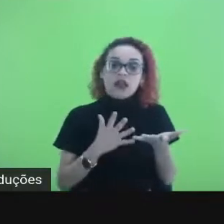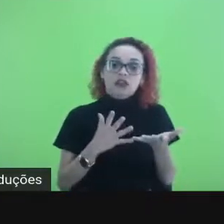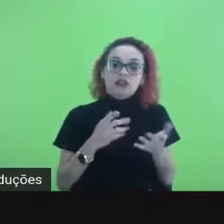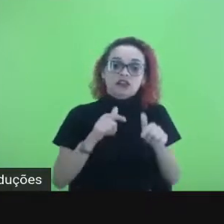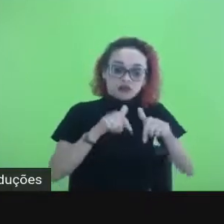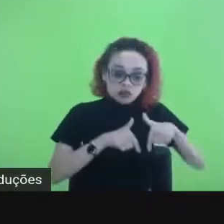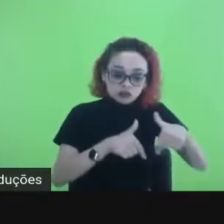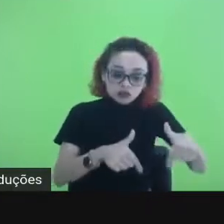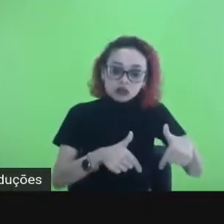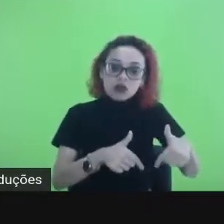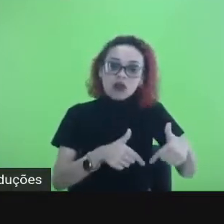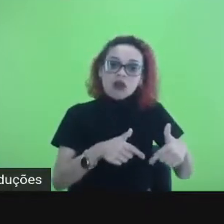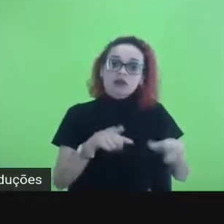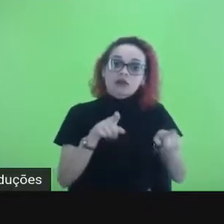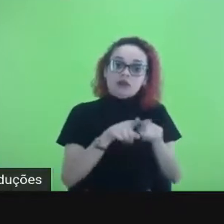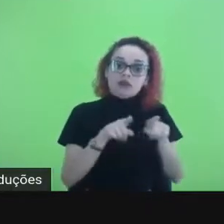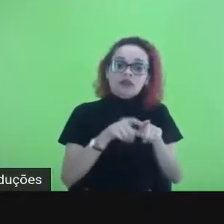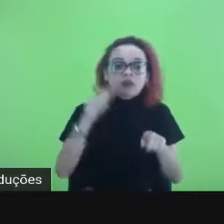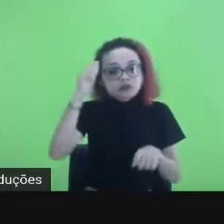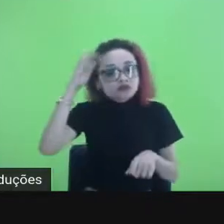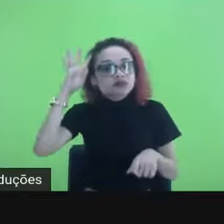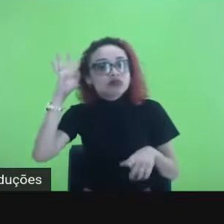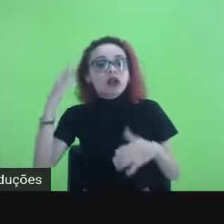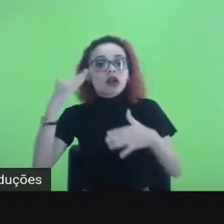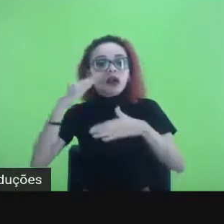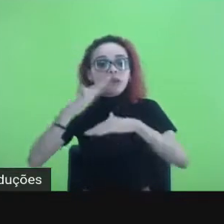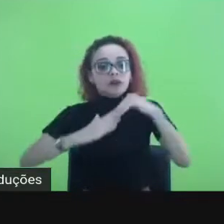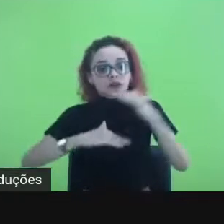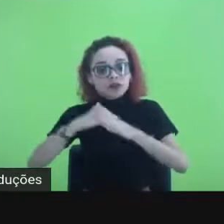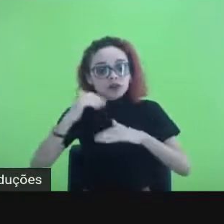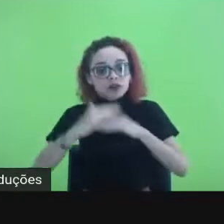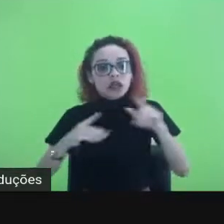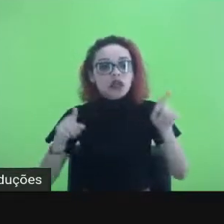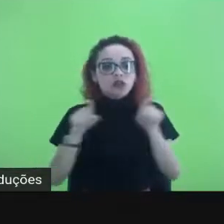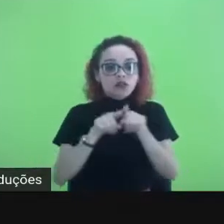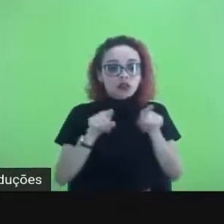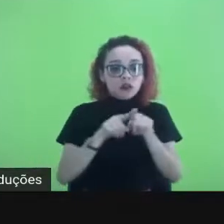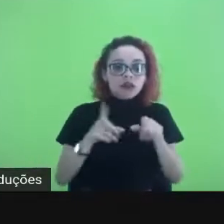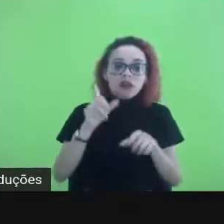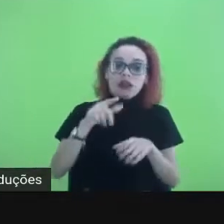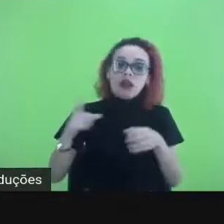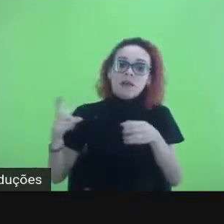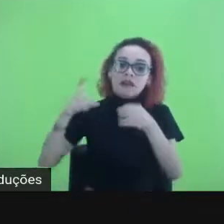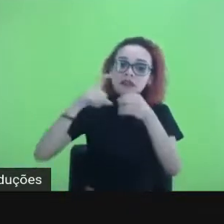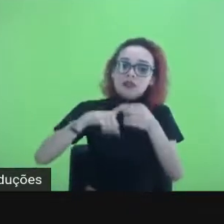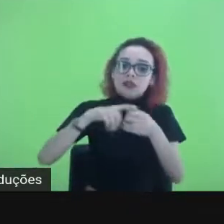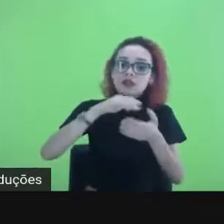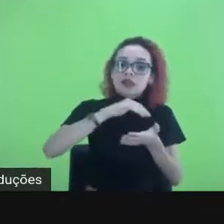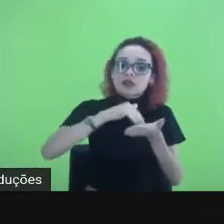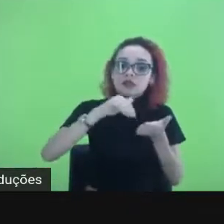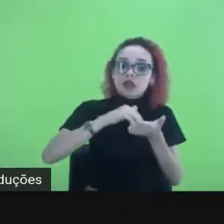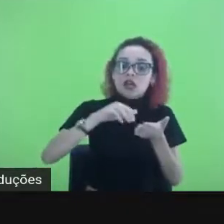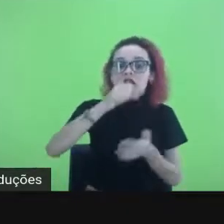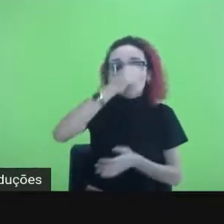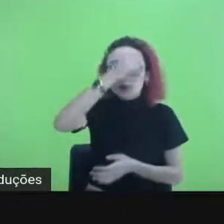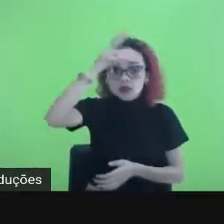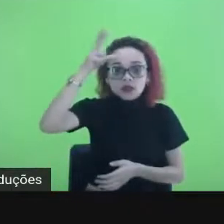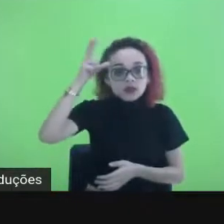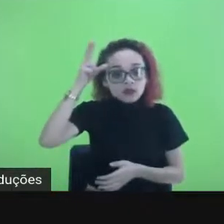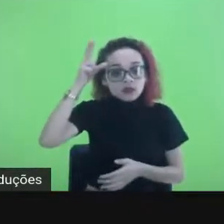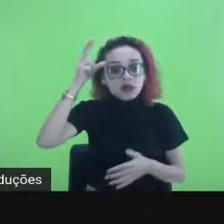um vínculo profissional, né? Por estar sendo feito em parceria com a Secretaria Municipal de Desenvolvimento